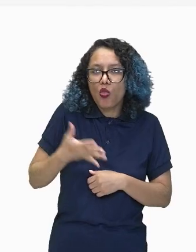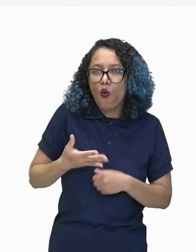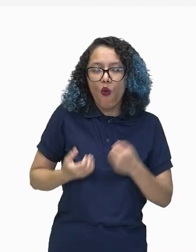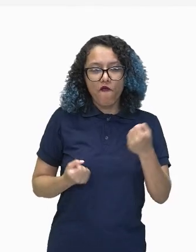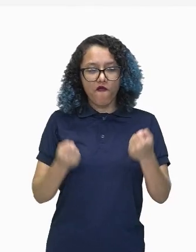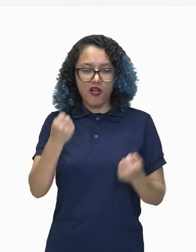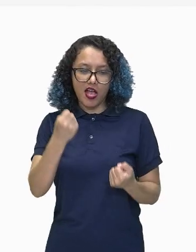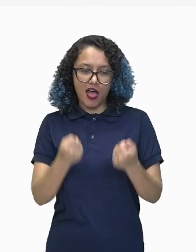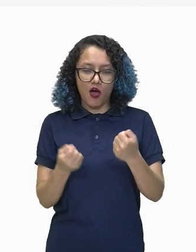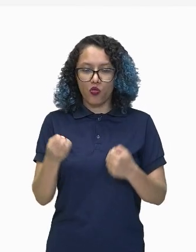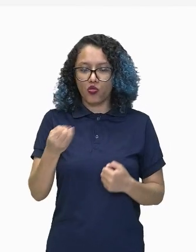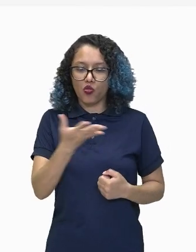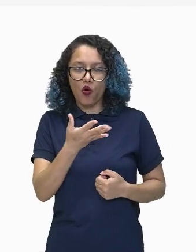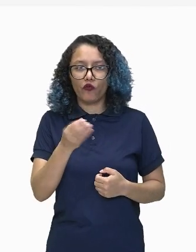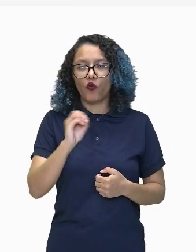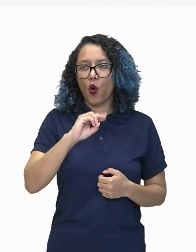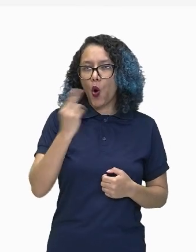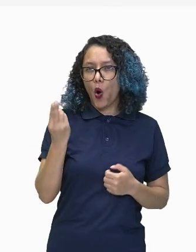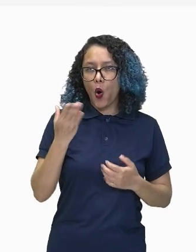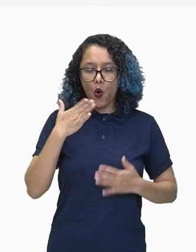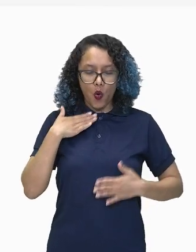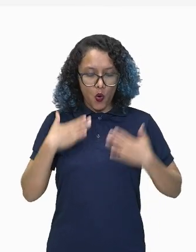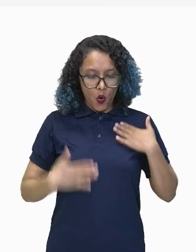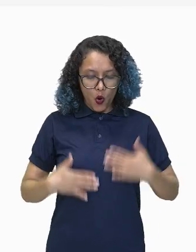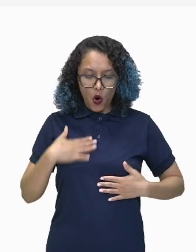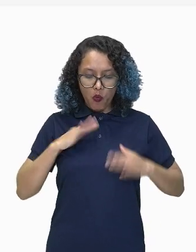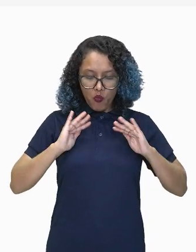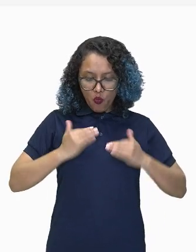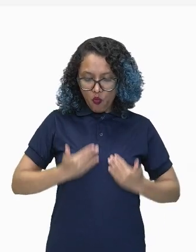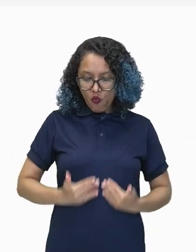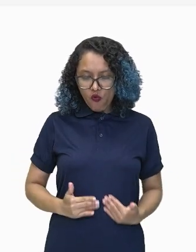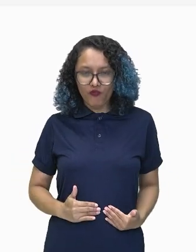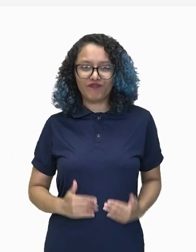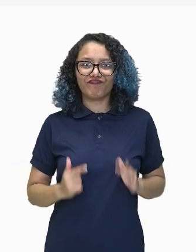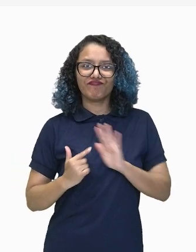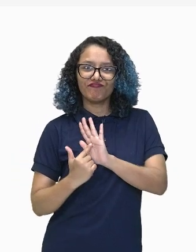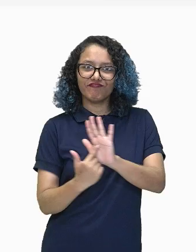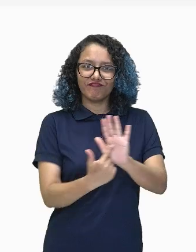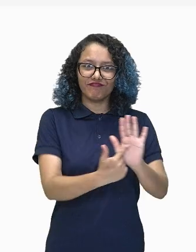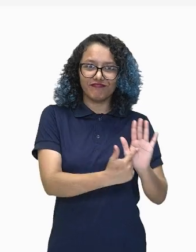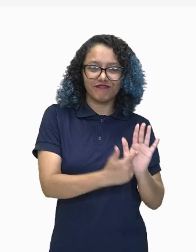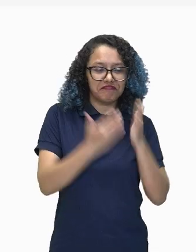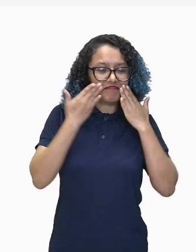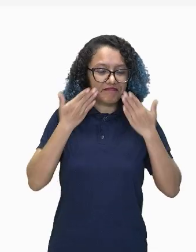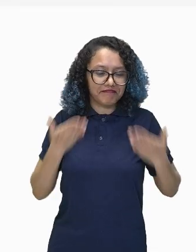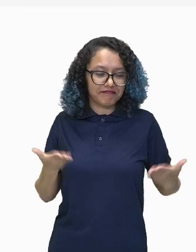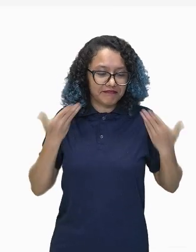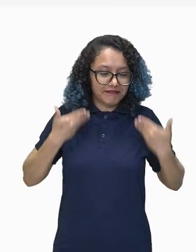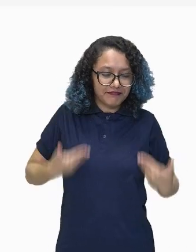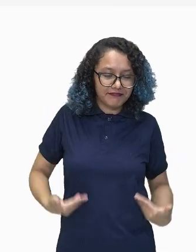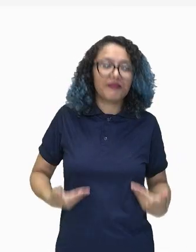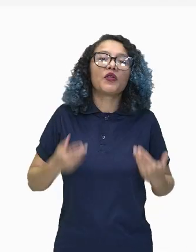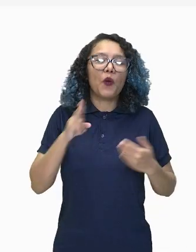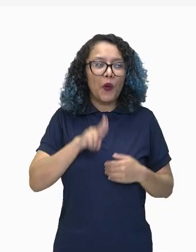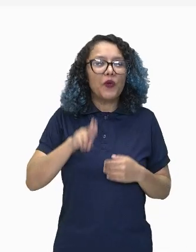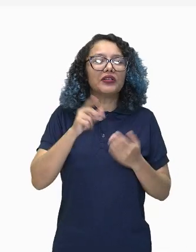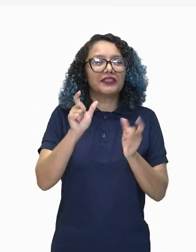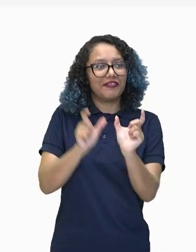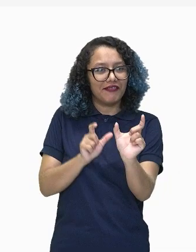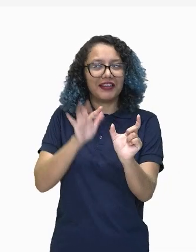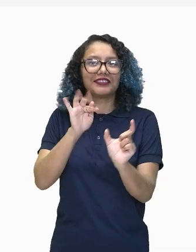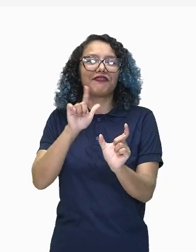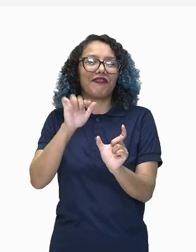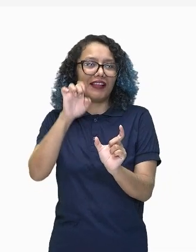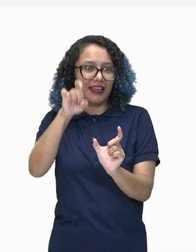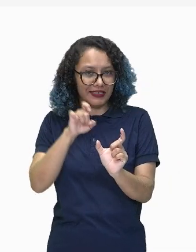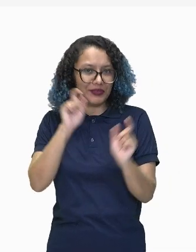ou um corpo sarado, quando você quer se amostrar, sabe? Quando você quer se aparecer, o flex ele vai ajudar você na linguagem da